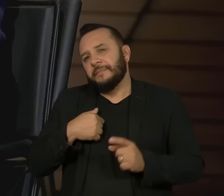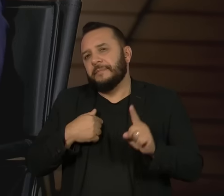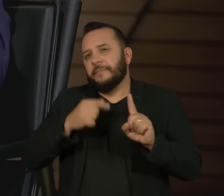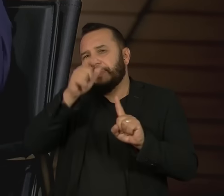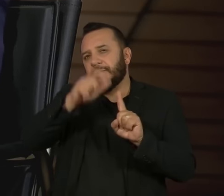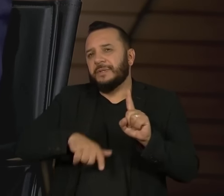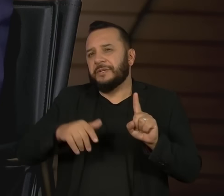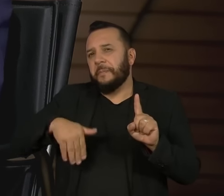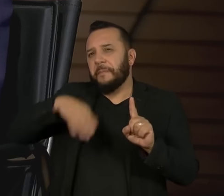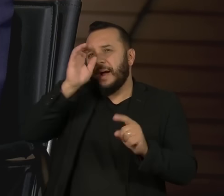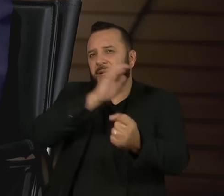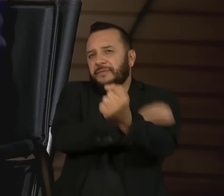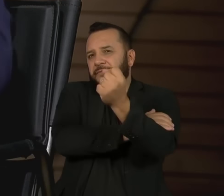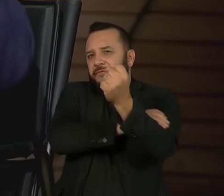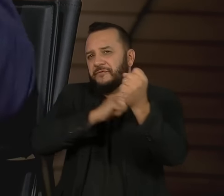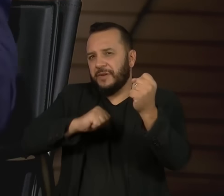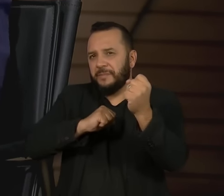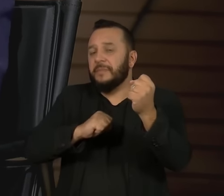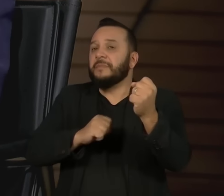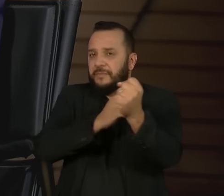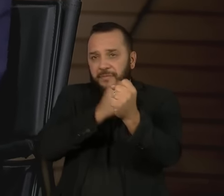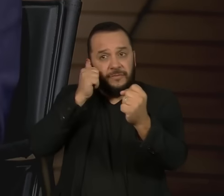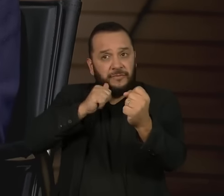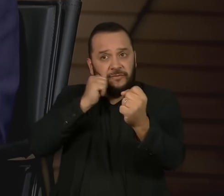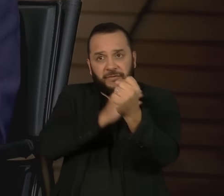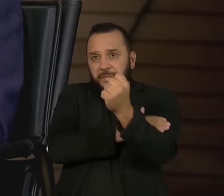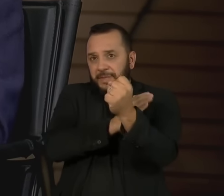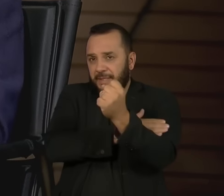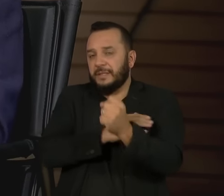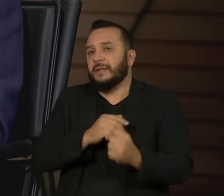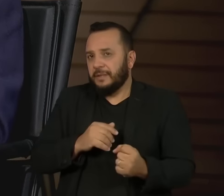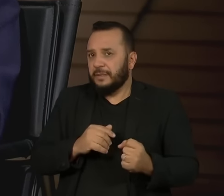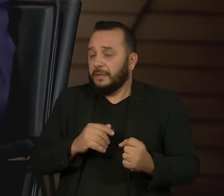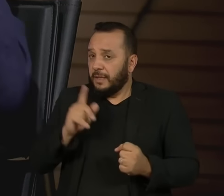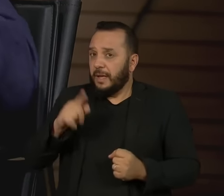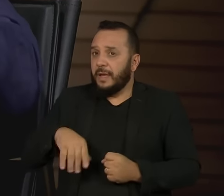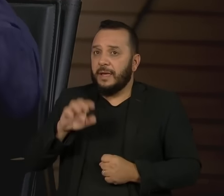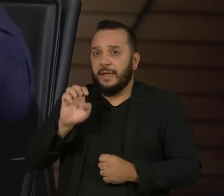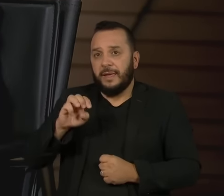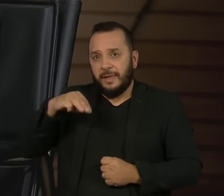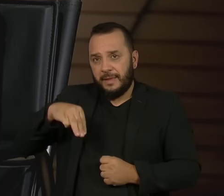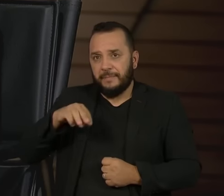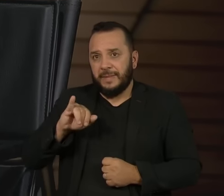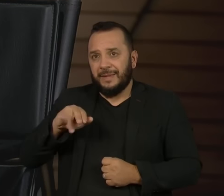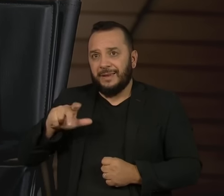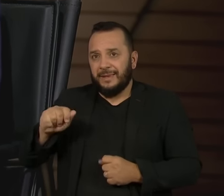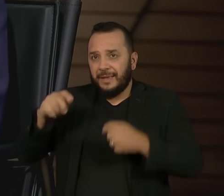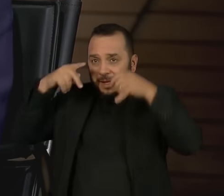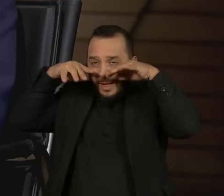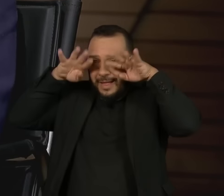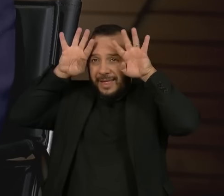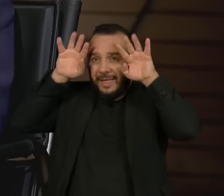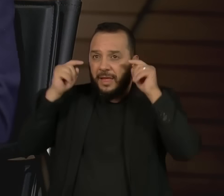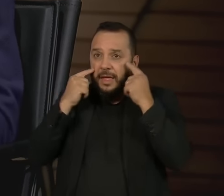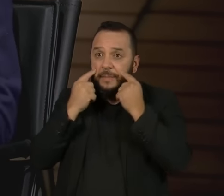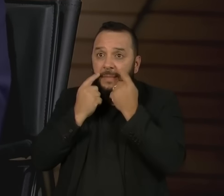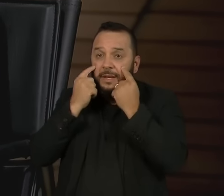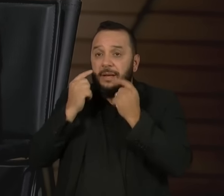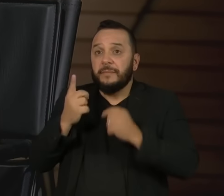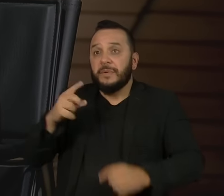mais extraordinárias, que empodera as meninas, que é a Emília. A Emília responde... Imagina, anos 40, gente.